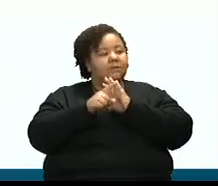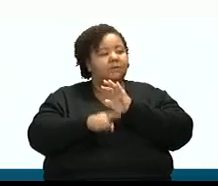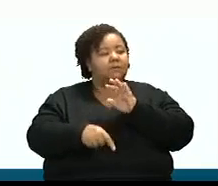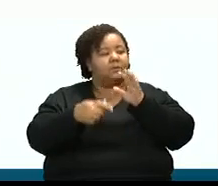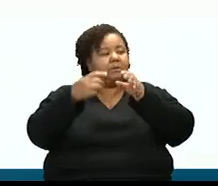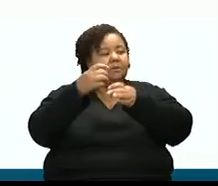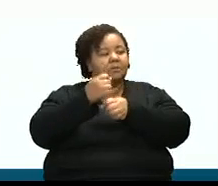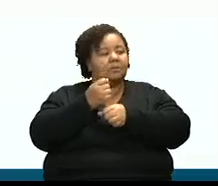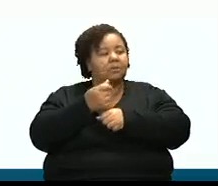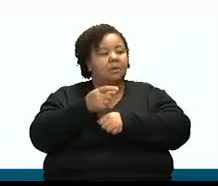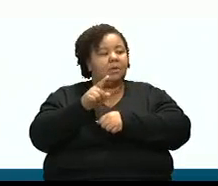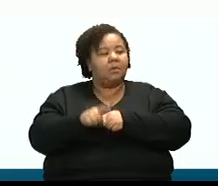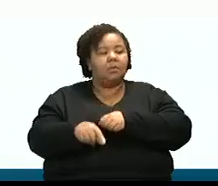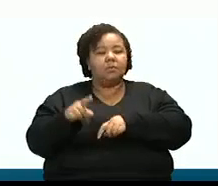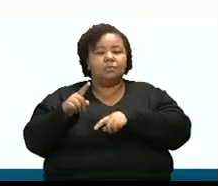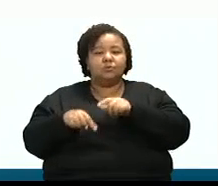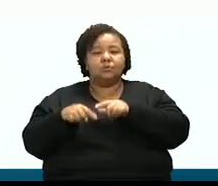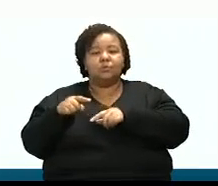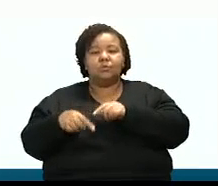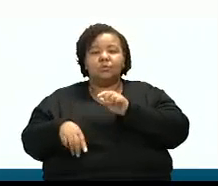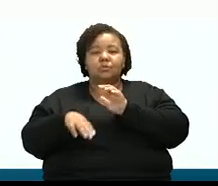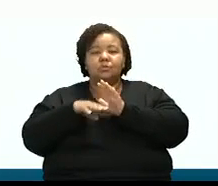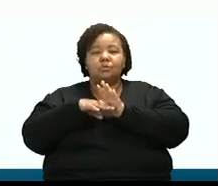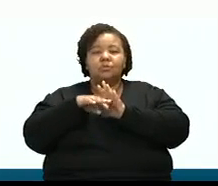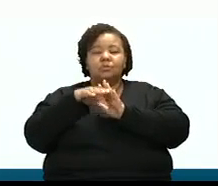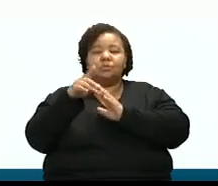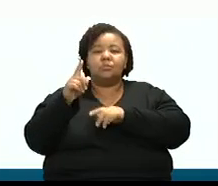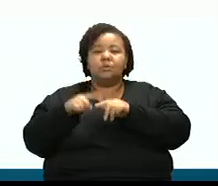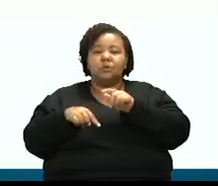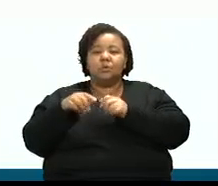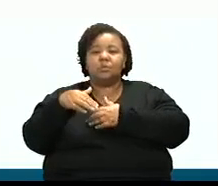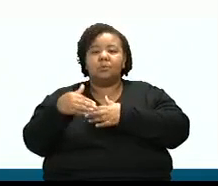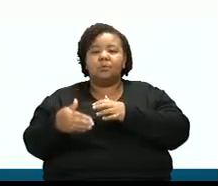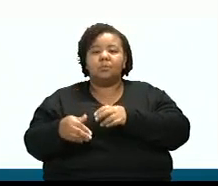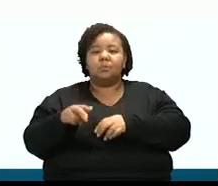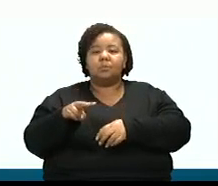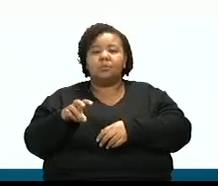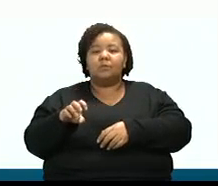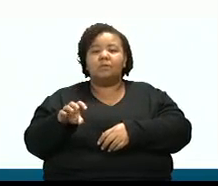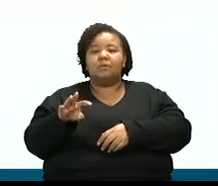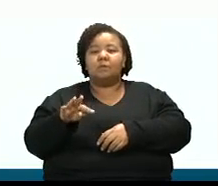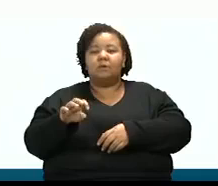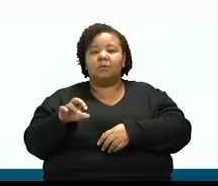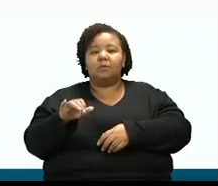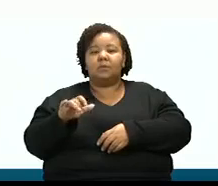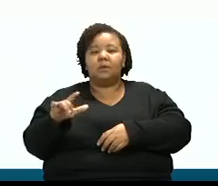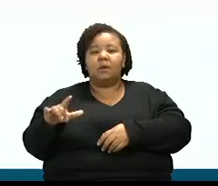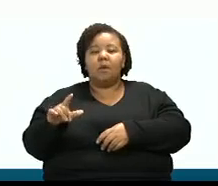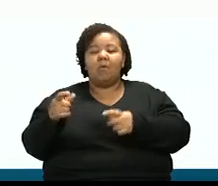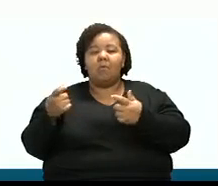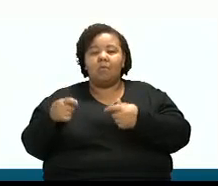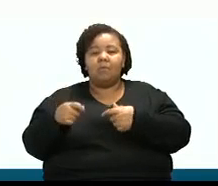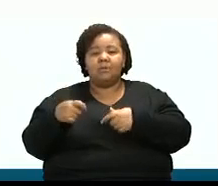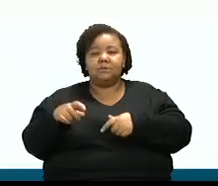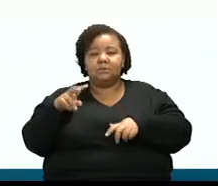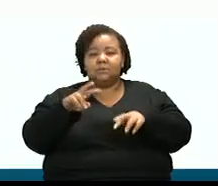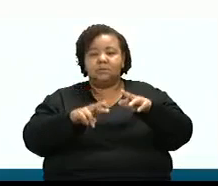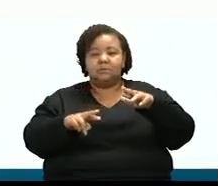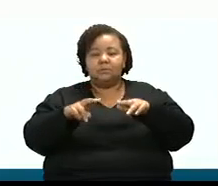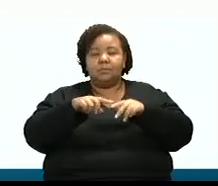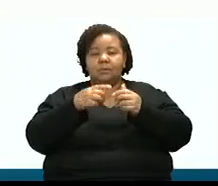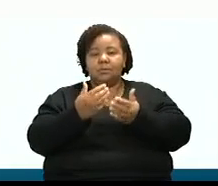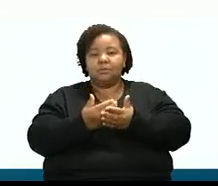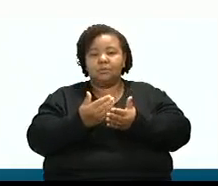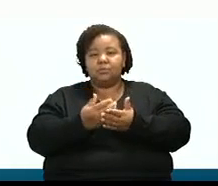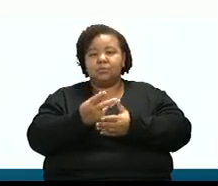cálculo de produto escalar, produto vetorial, precisarão ser avaliados para o estudo dessas integrais